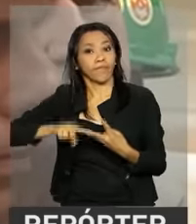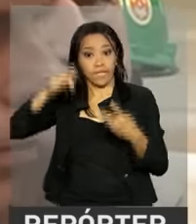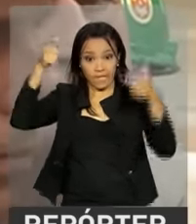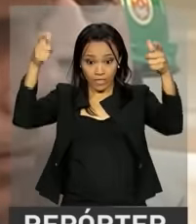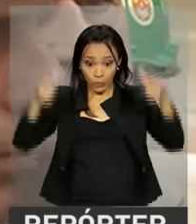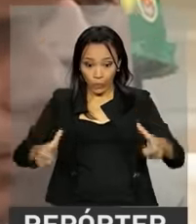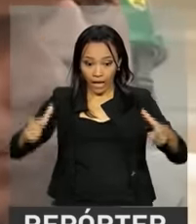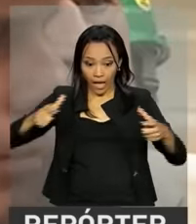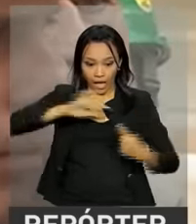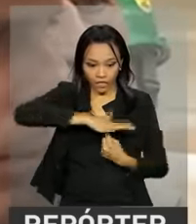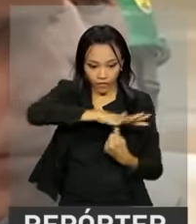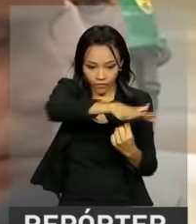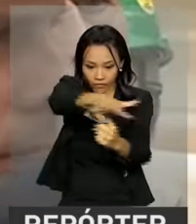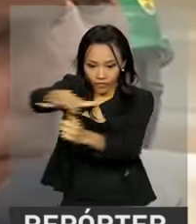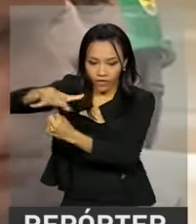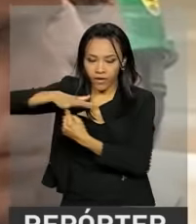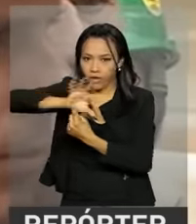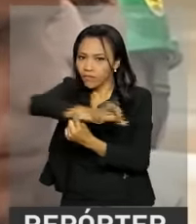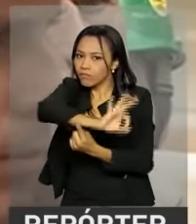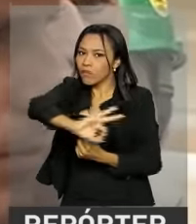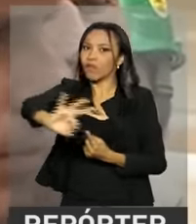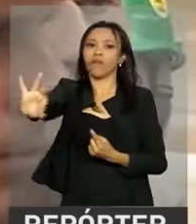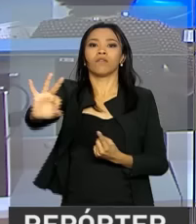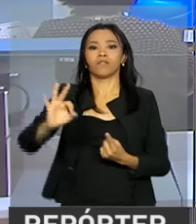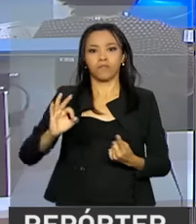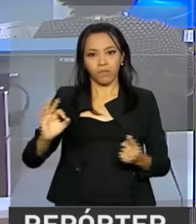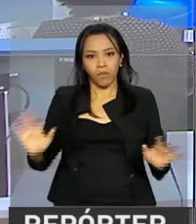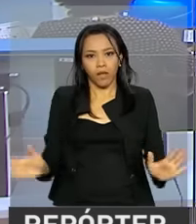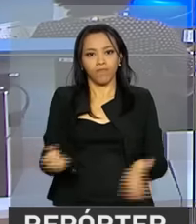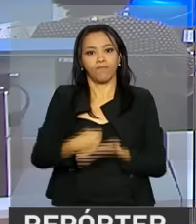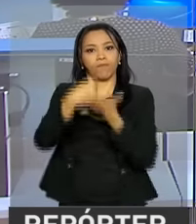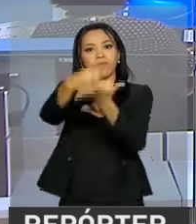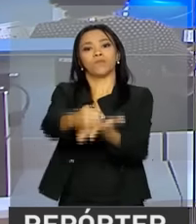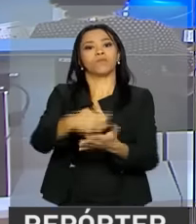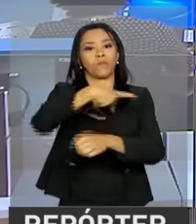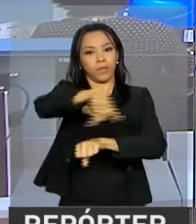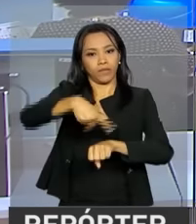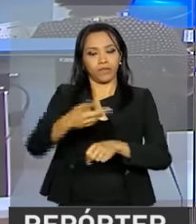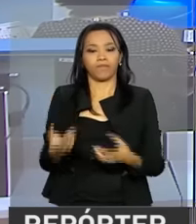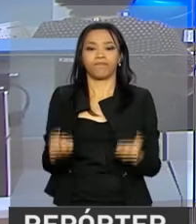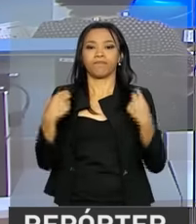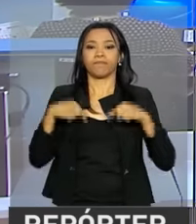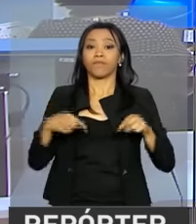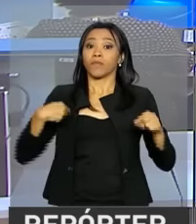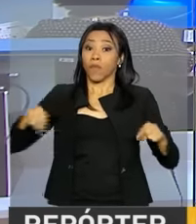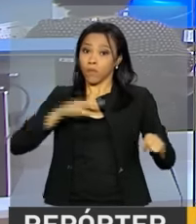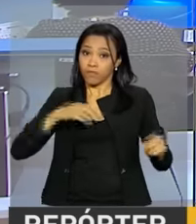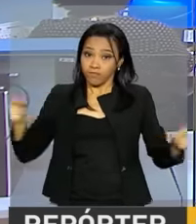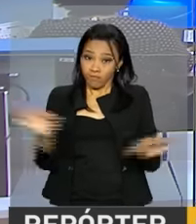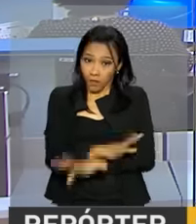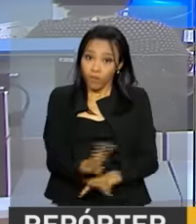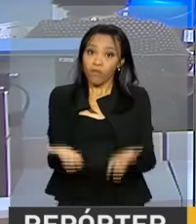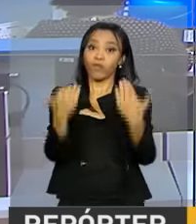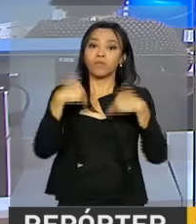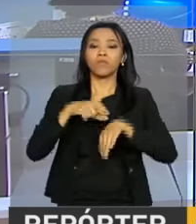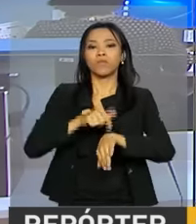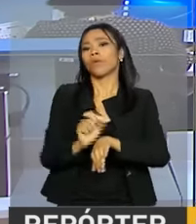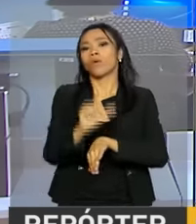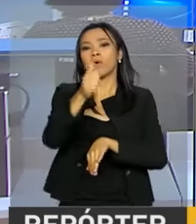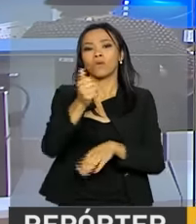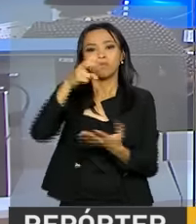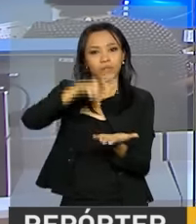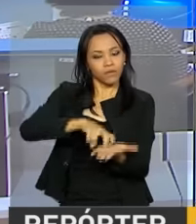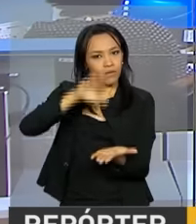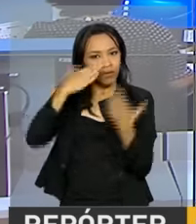perfeito para que o Brasil possa crescer nessa área nós ficamos por aqui Voltamos às 11 da manhã na próxima edição do